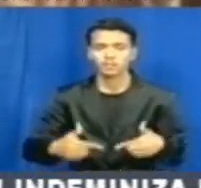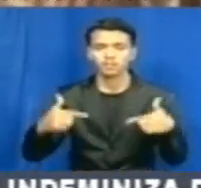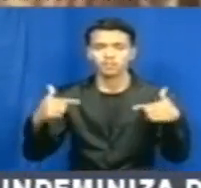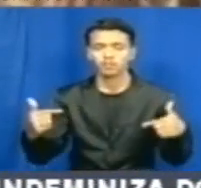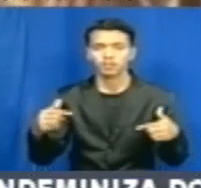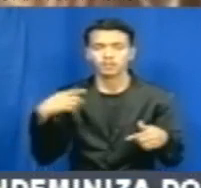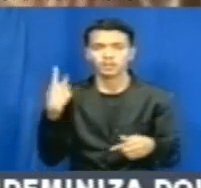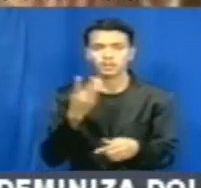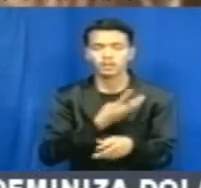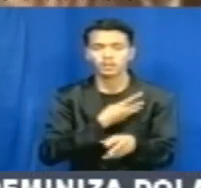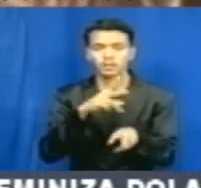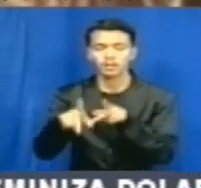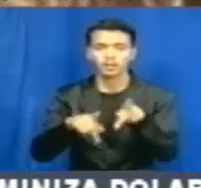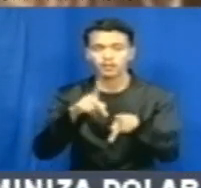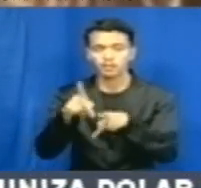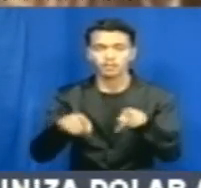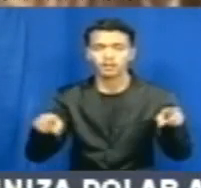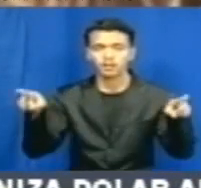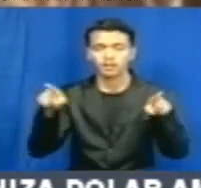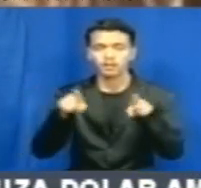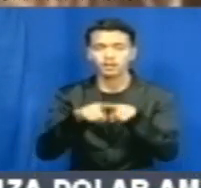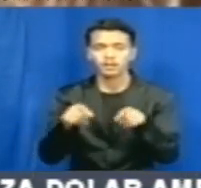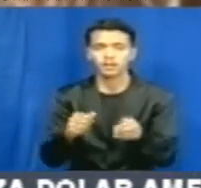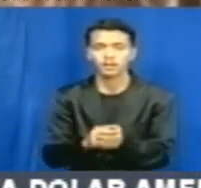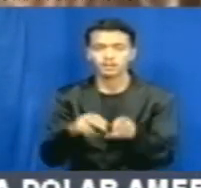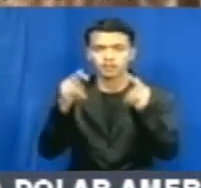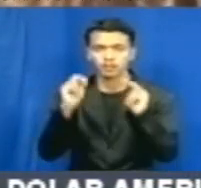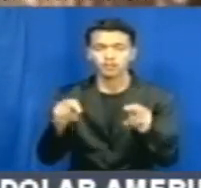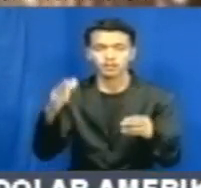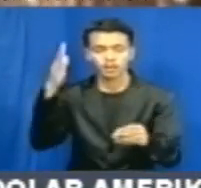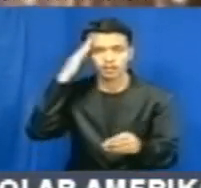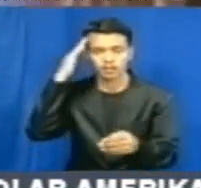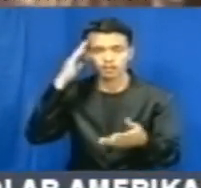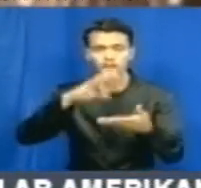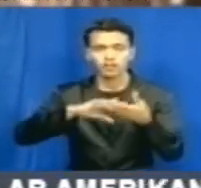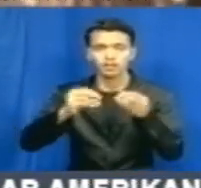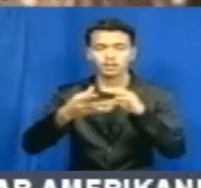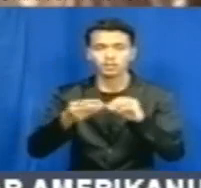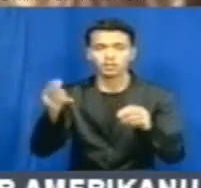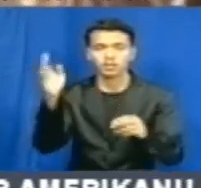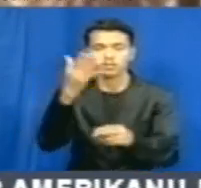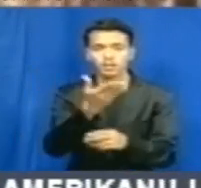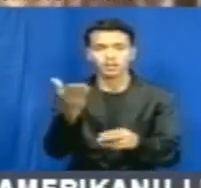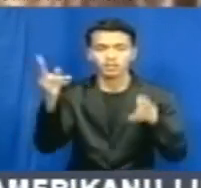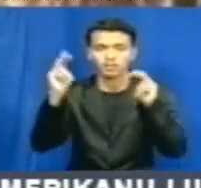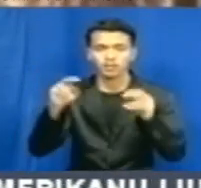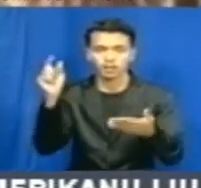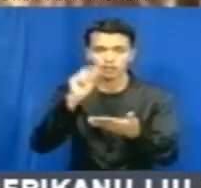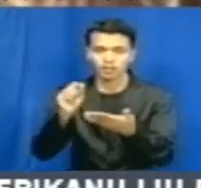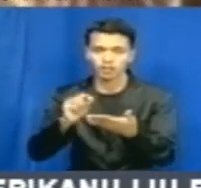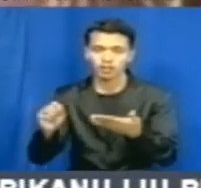Ne ma gita ema, nuda resistensi ne ema, ten haker ki mne historia. Ema ina haker ki lakoi haker ki mne historia, pasen ima